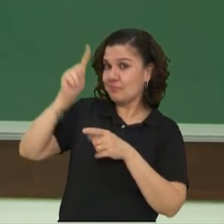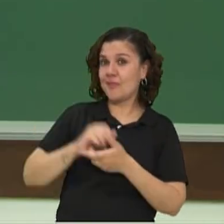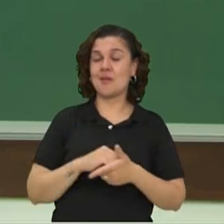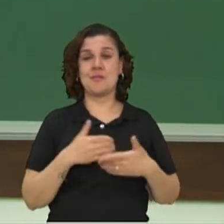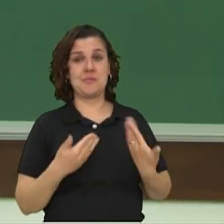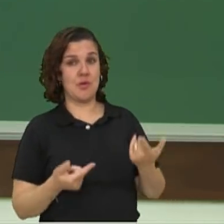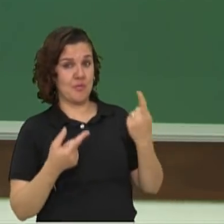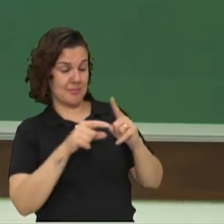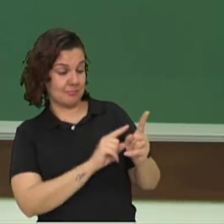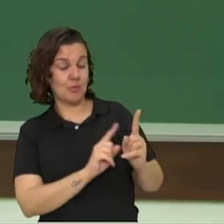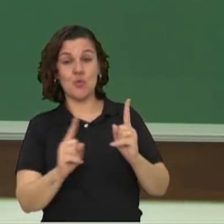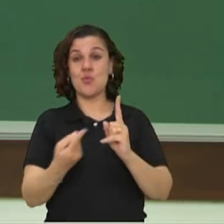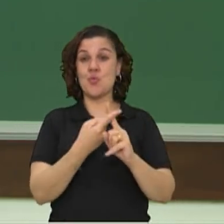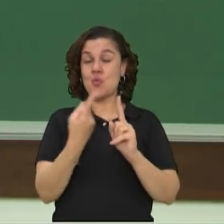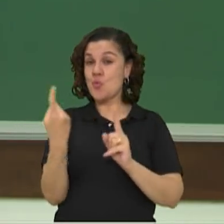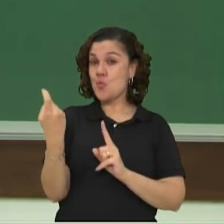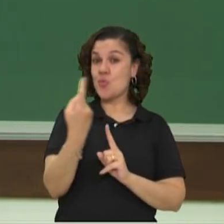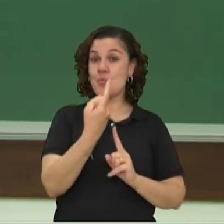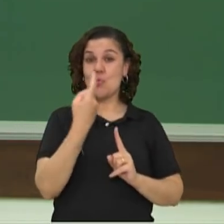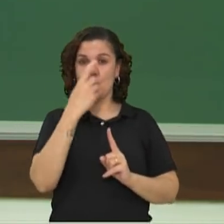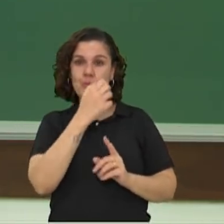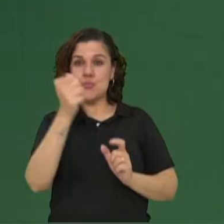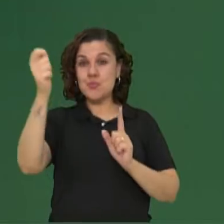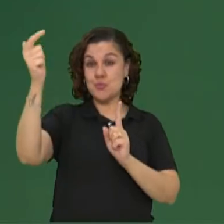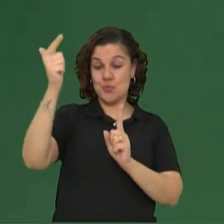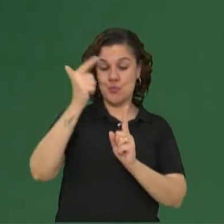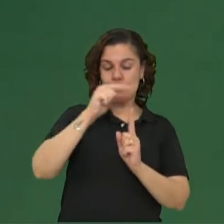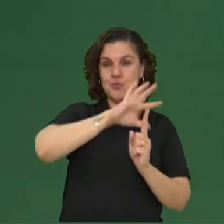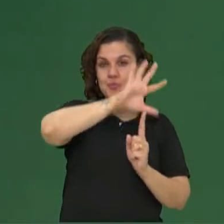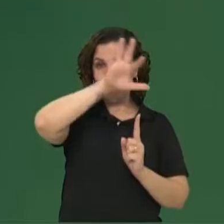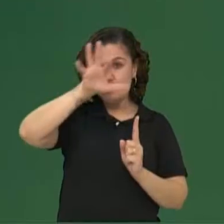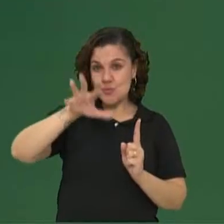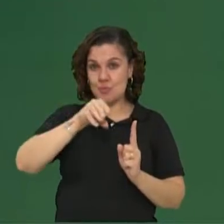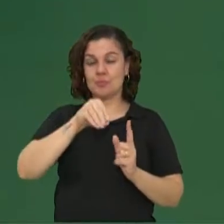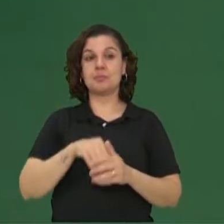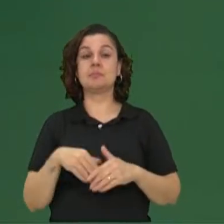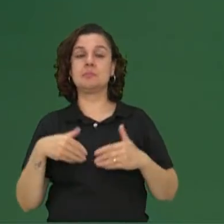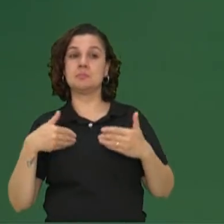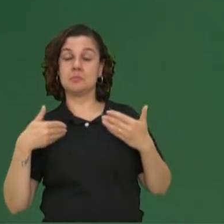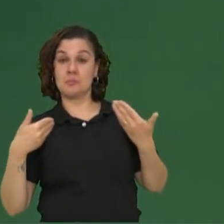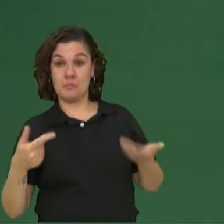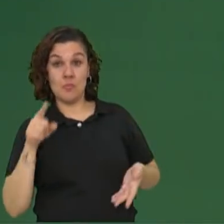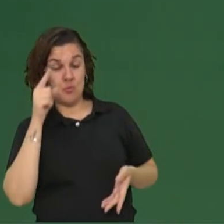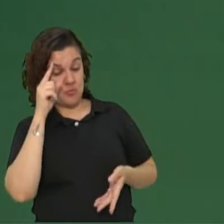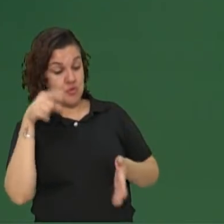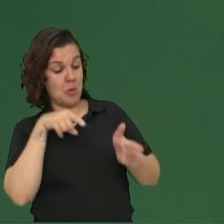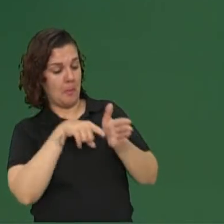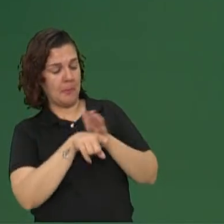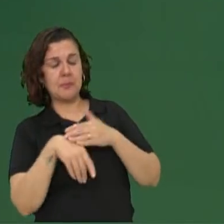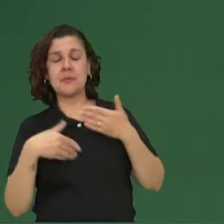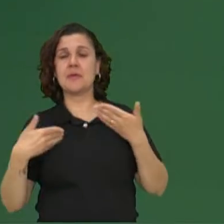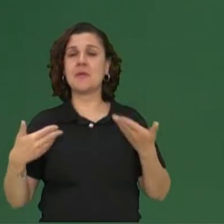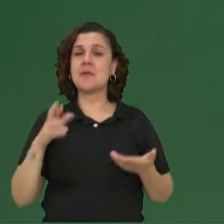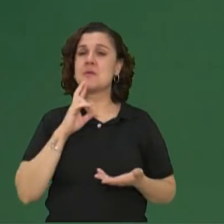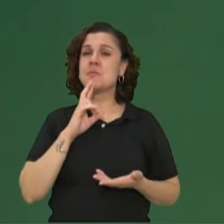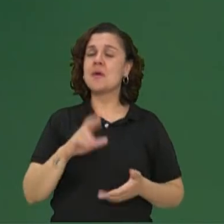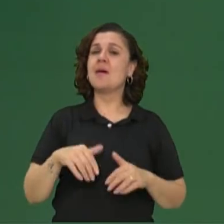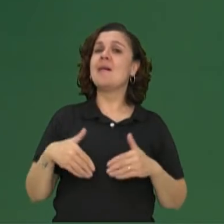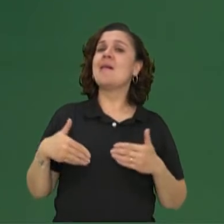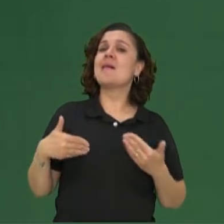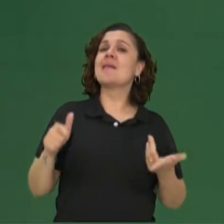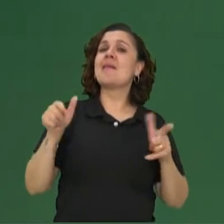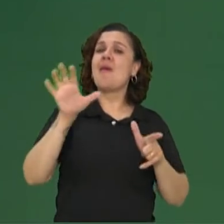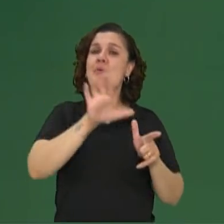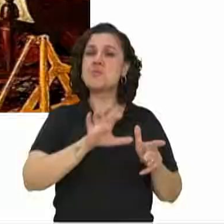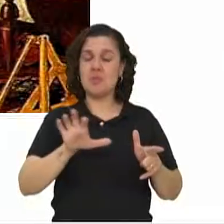o monarca absoluto, né, o verdadeiro sol do Estado. Então, ele dizia assim, uma vez perguntaram para ele, e ele respondeu, quem é o